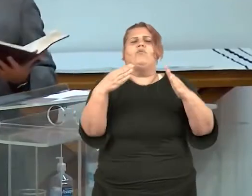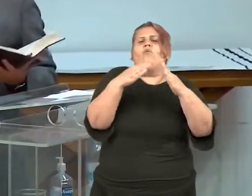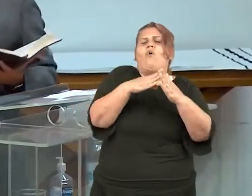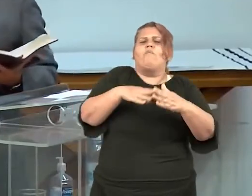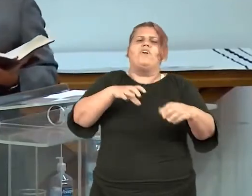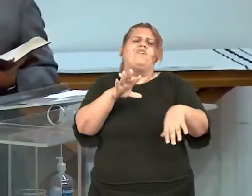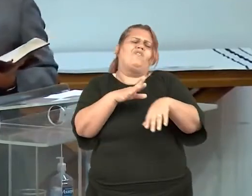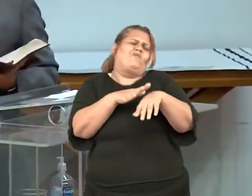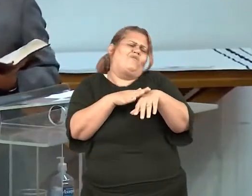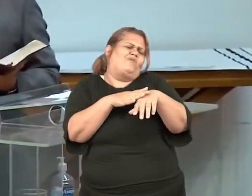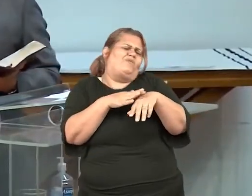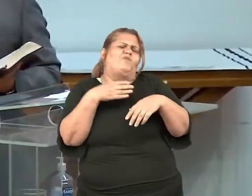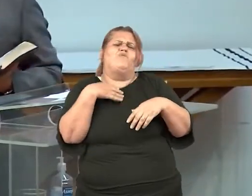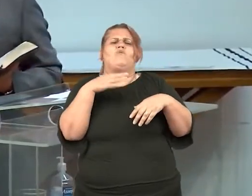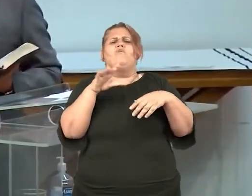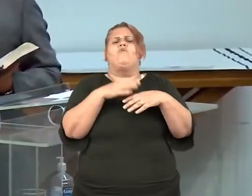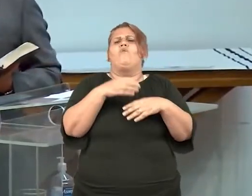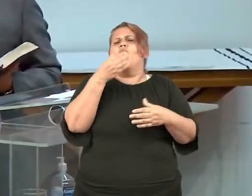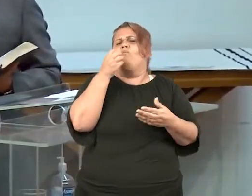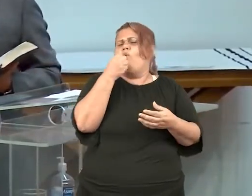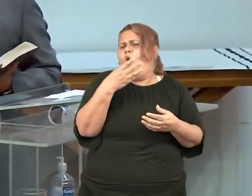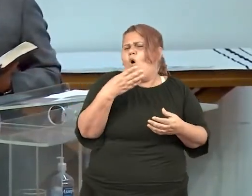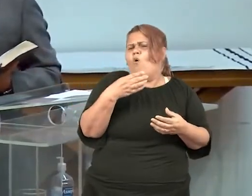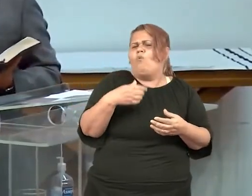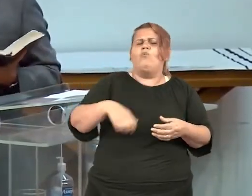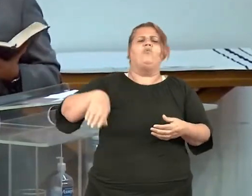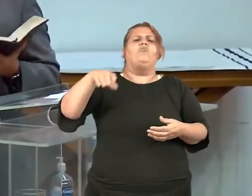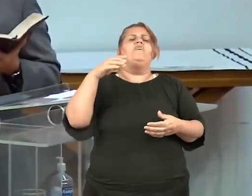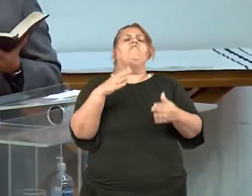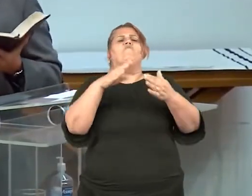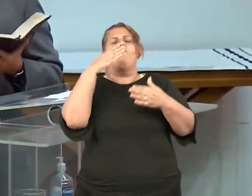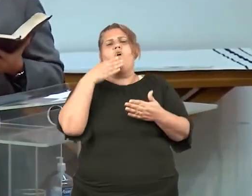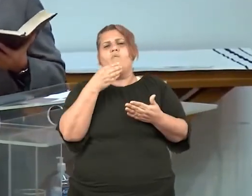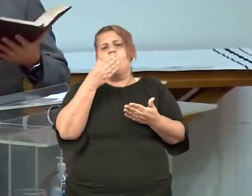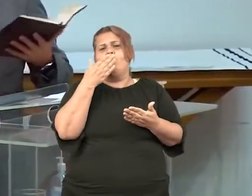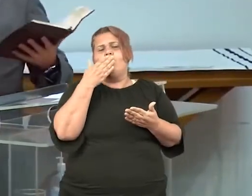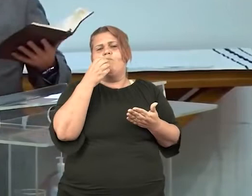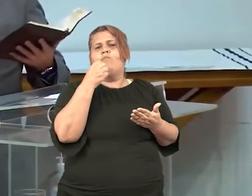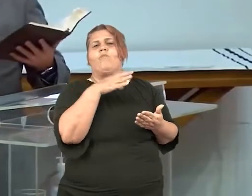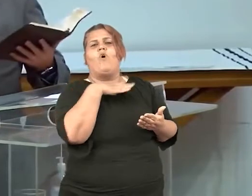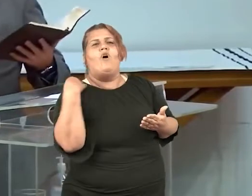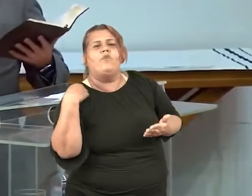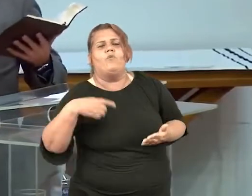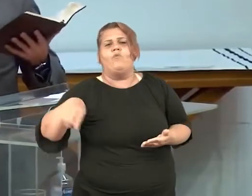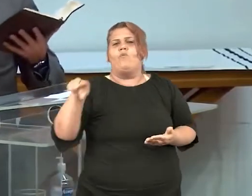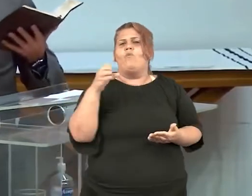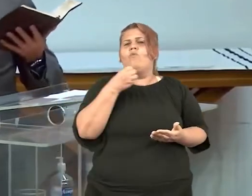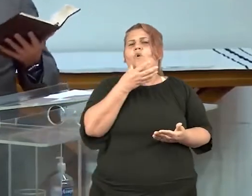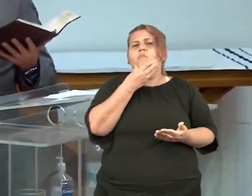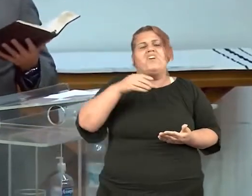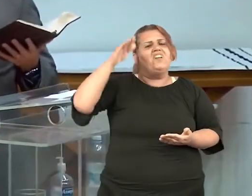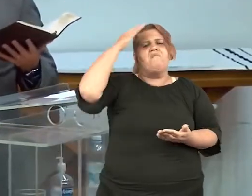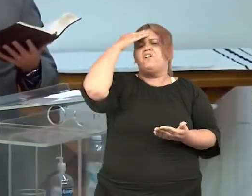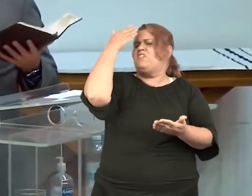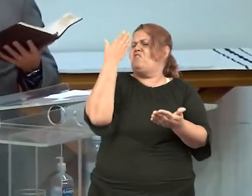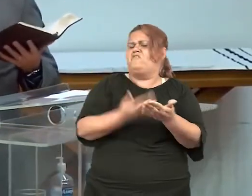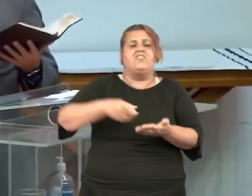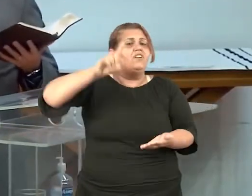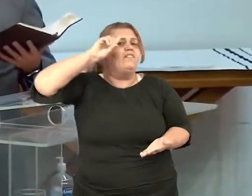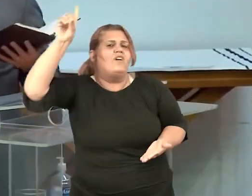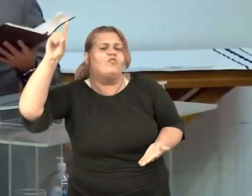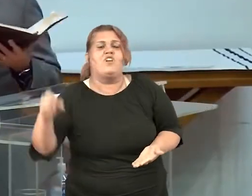piedoso, morre o homem ateu. A morte é democrática e ela chega a